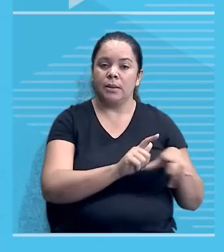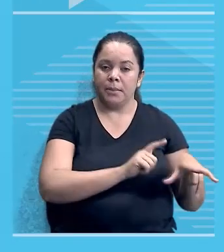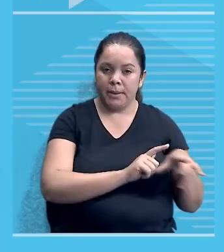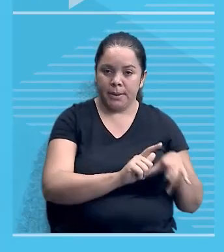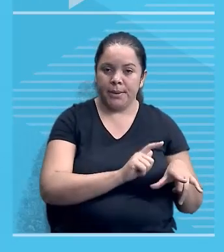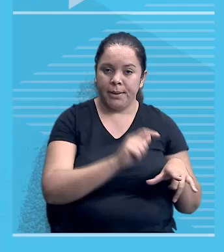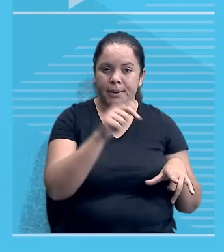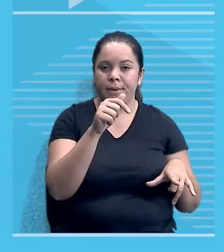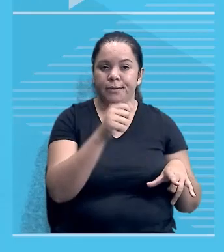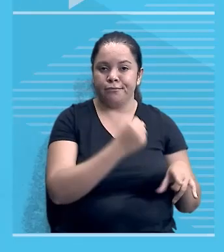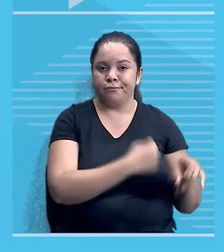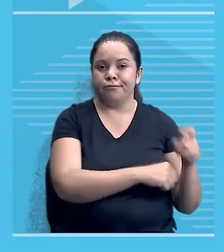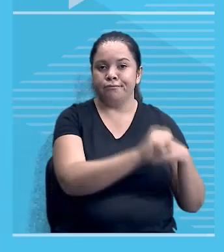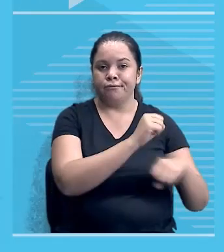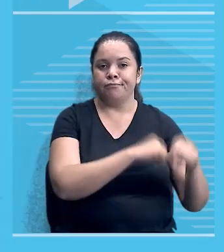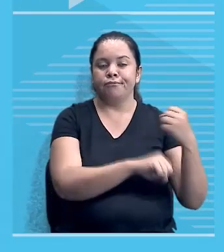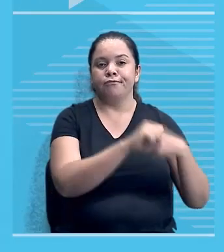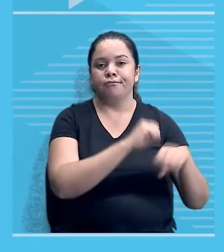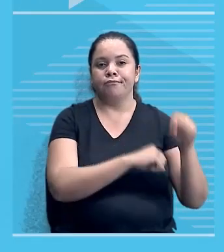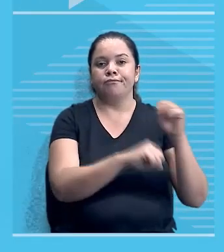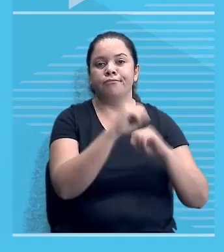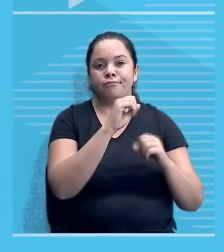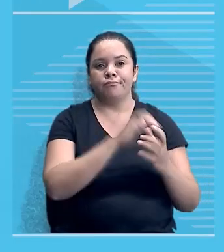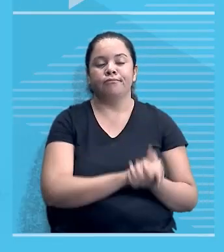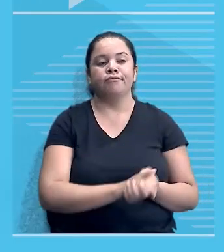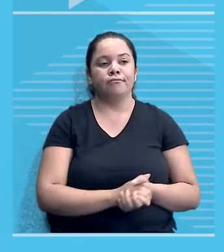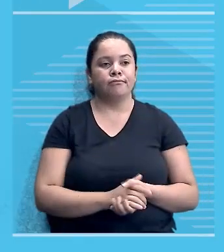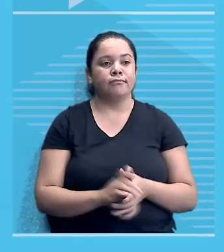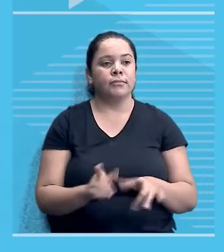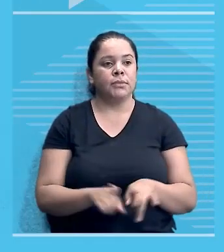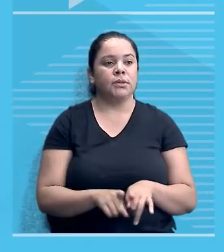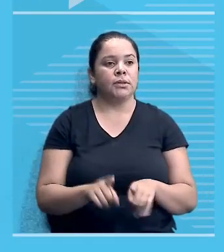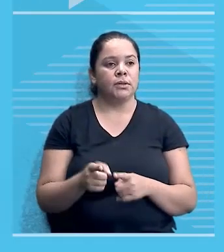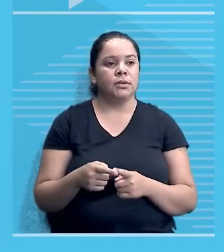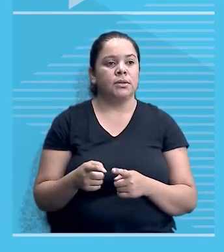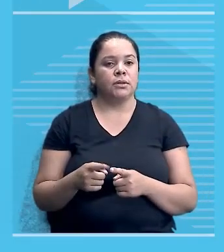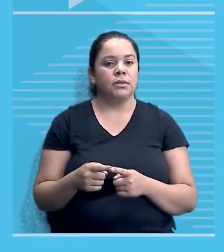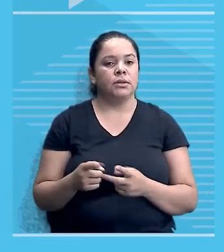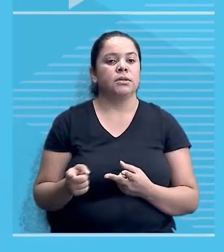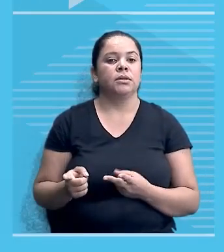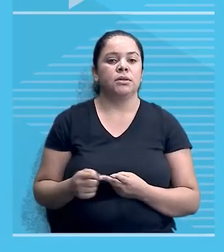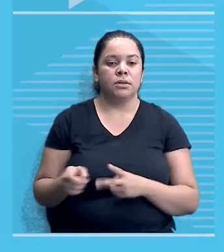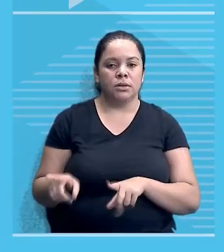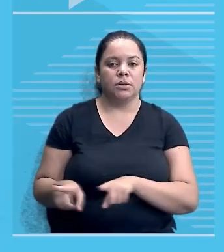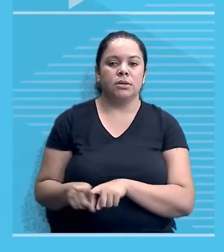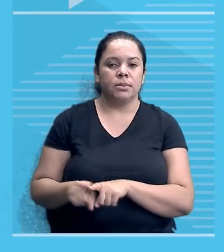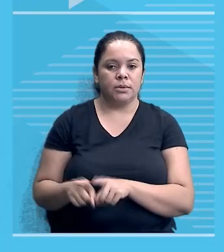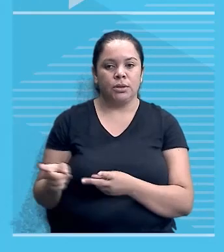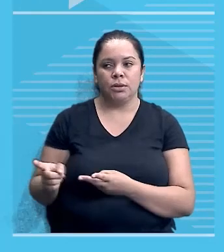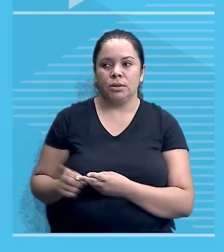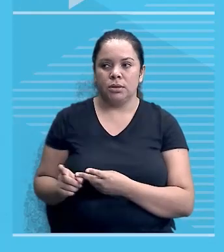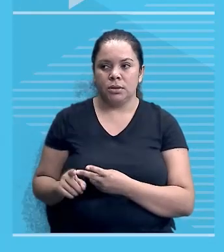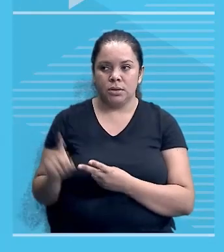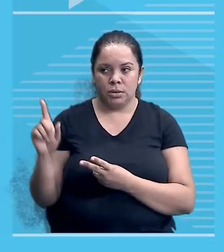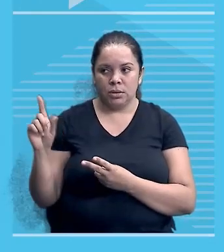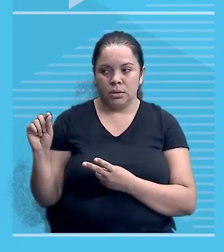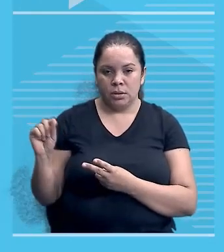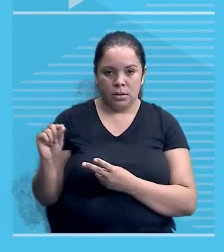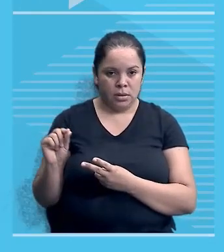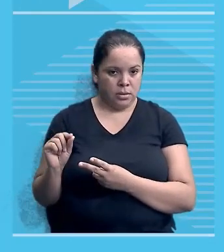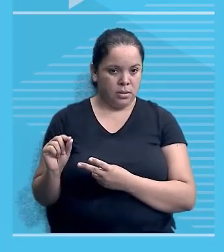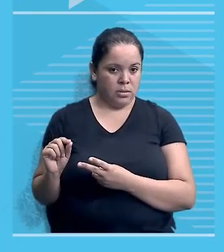o outro ponto é um fator repulsivo fator repulsivo esse localizado no campo Que fator repulsivo é esse